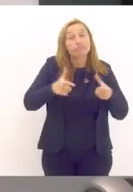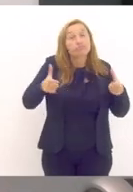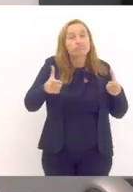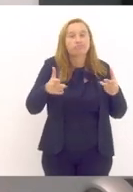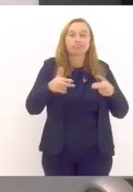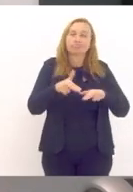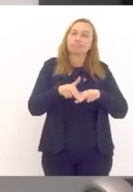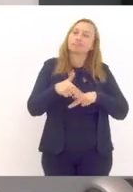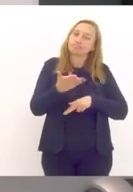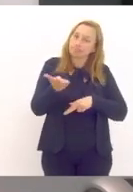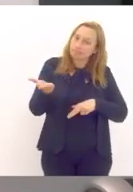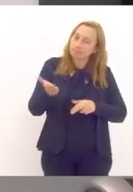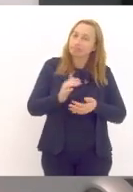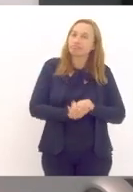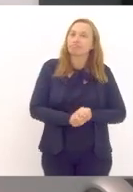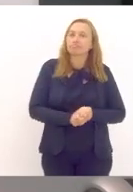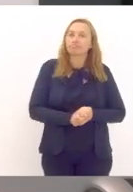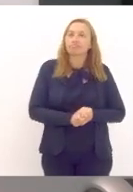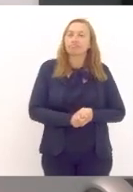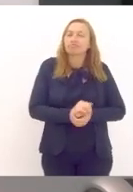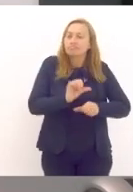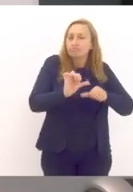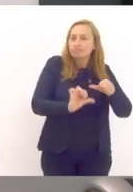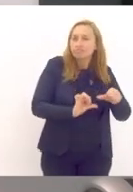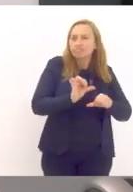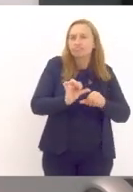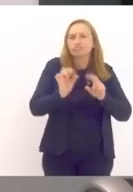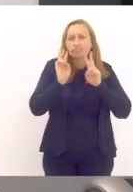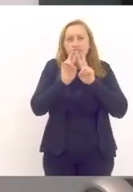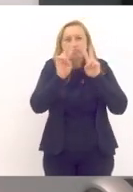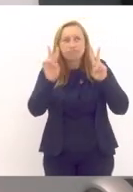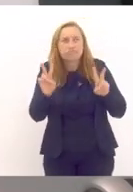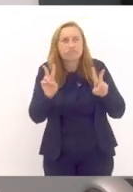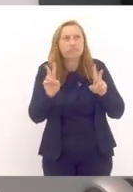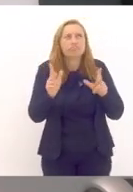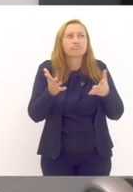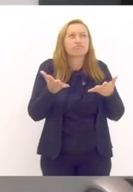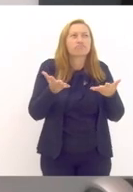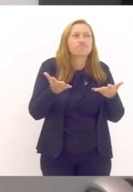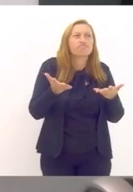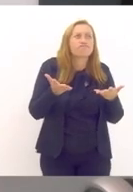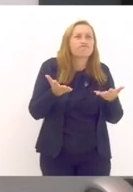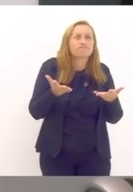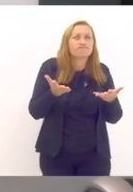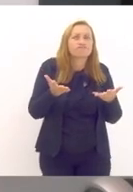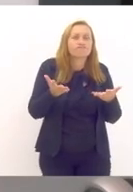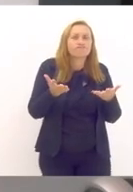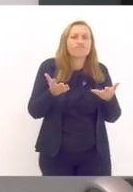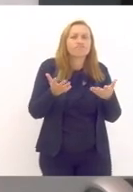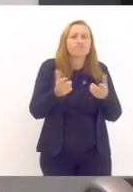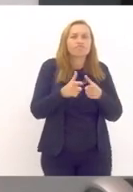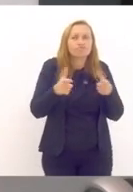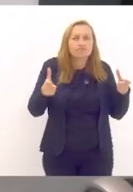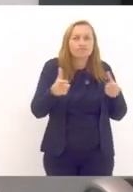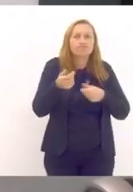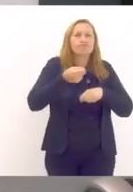por conta disso. Então, essas mudanças e olhar de uma maneira heterodoxa para a economia do Estado e para as